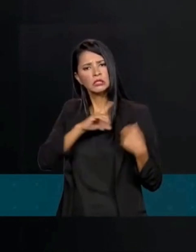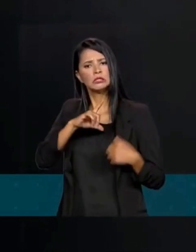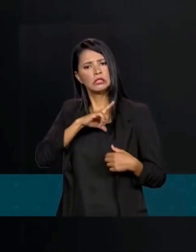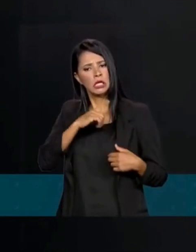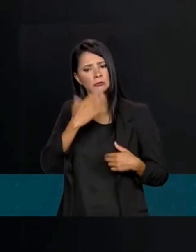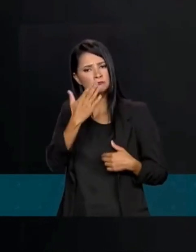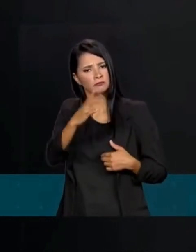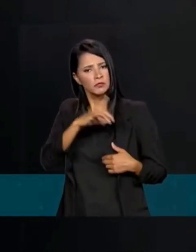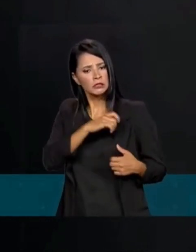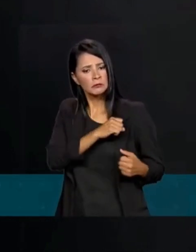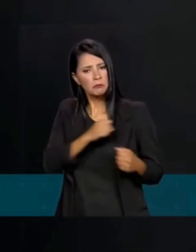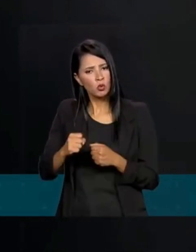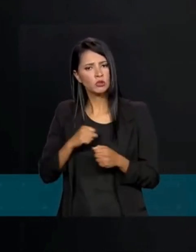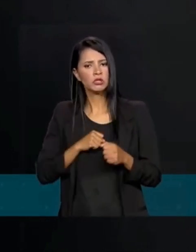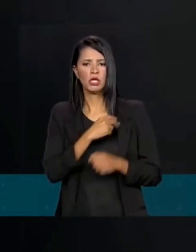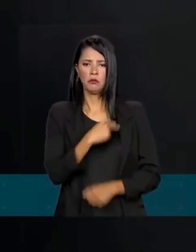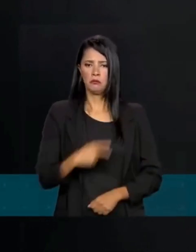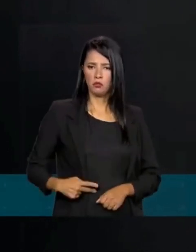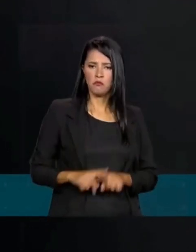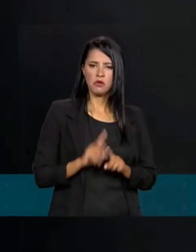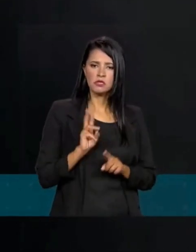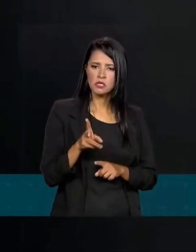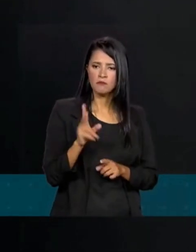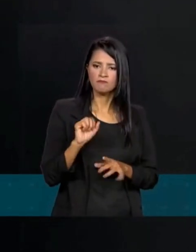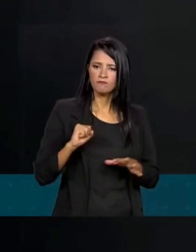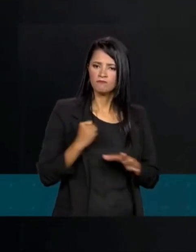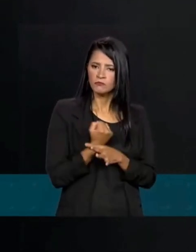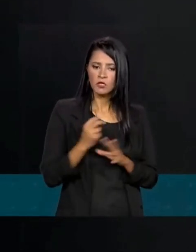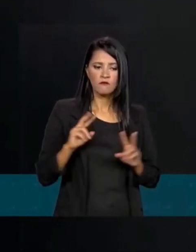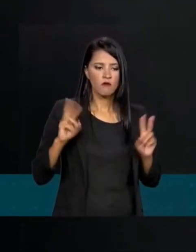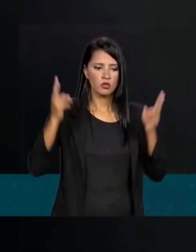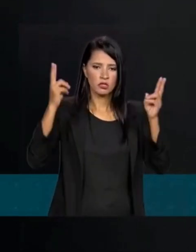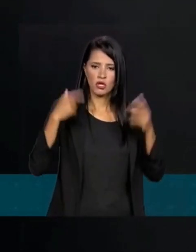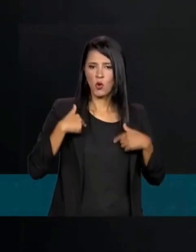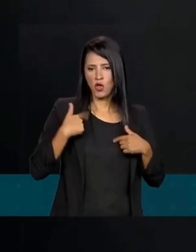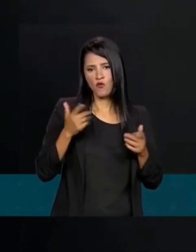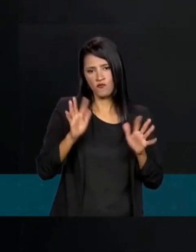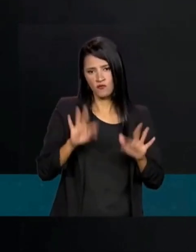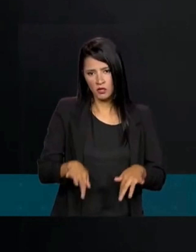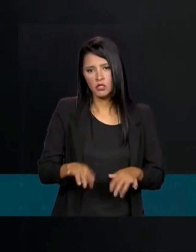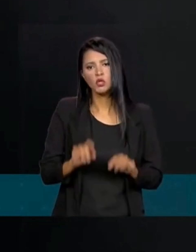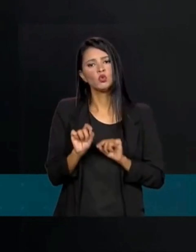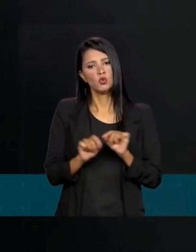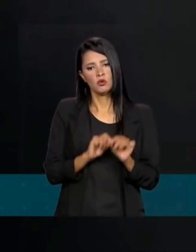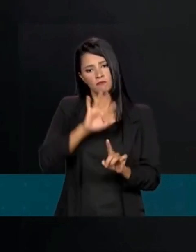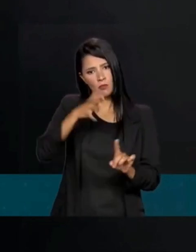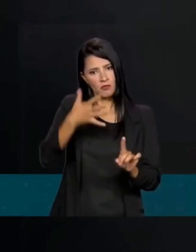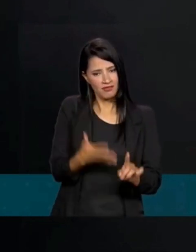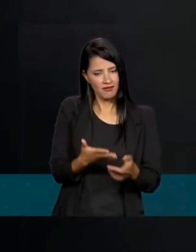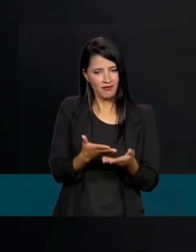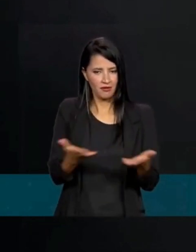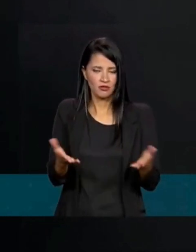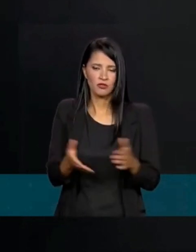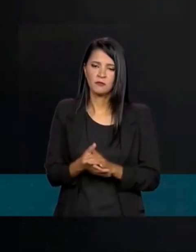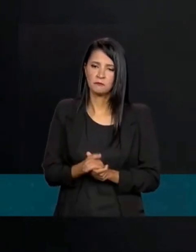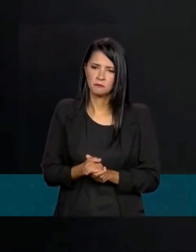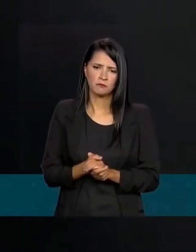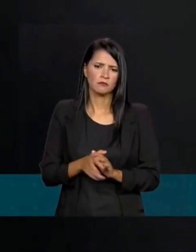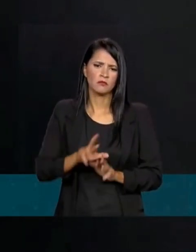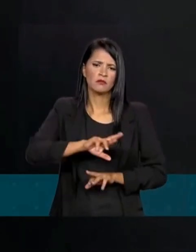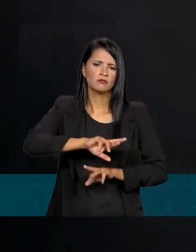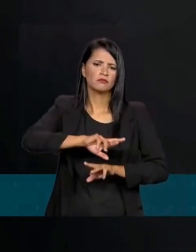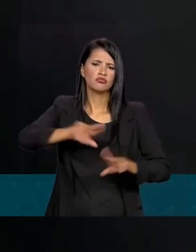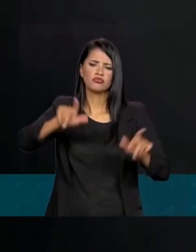poder público, mas garantir sempre a valorização. Portanto, eu encerro minhas palavras prestando homenagem às